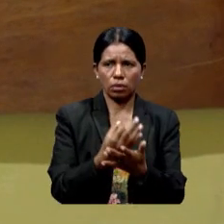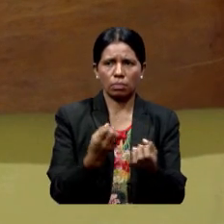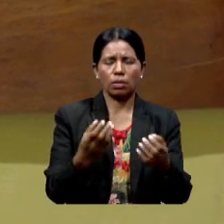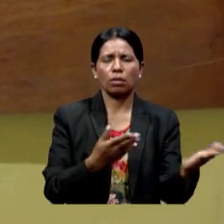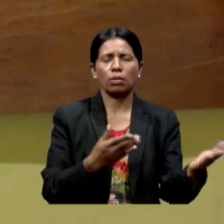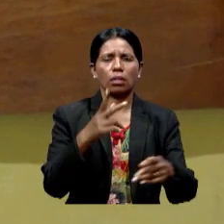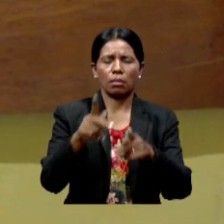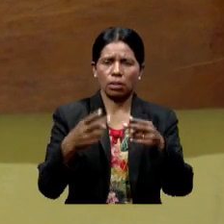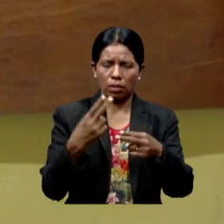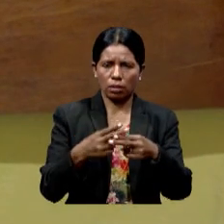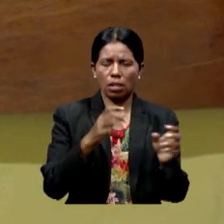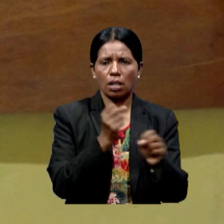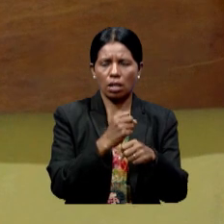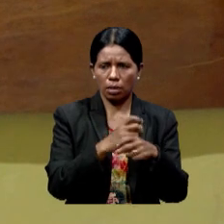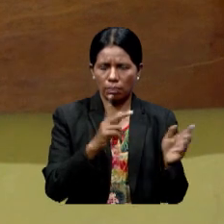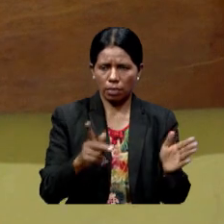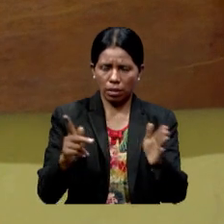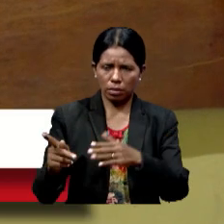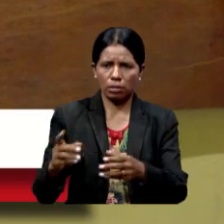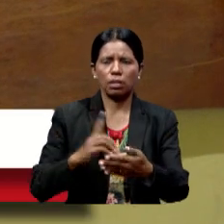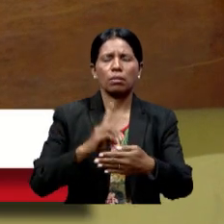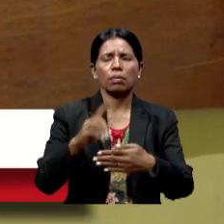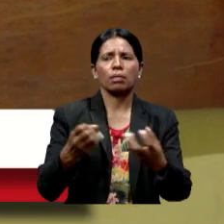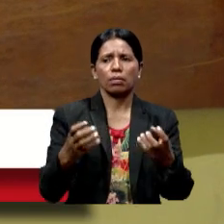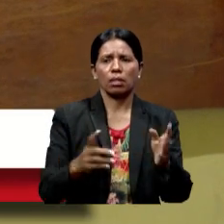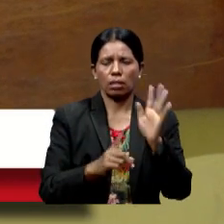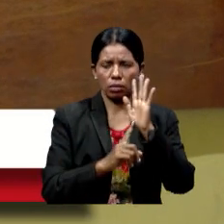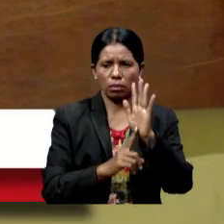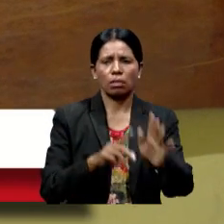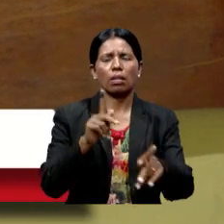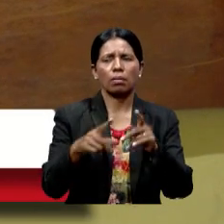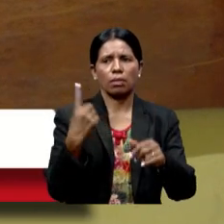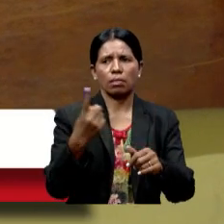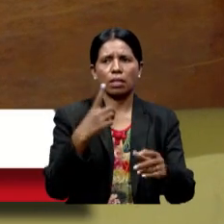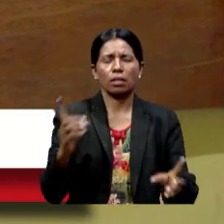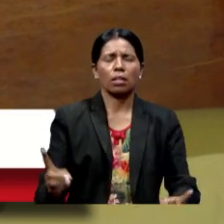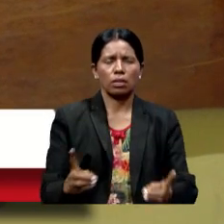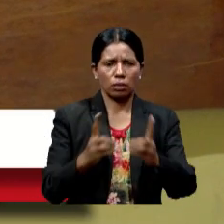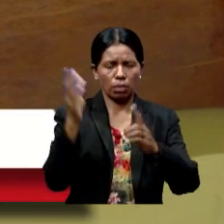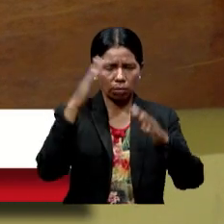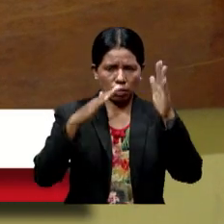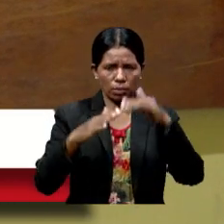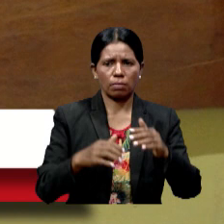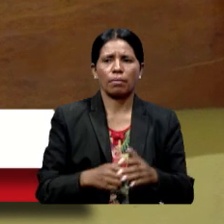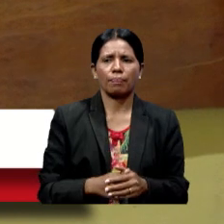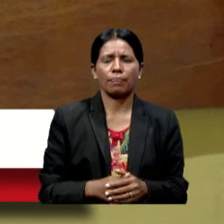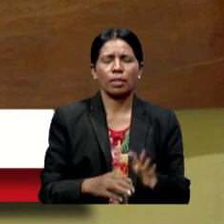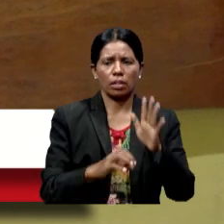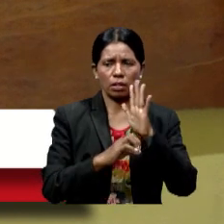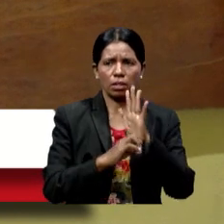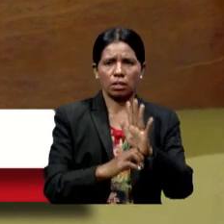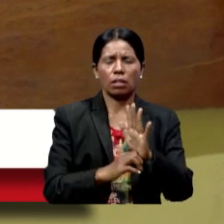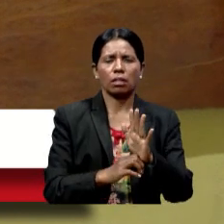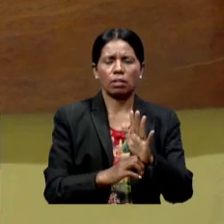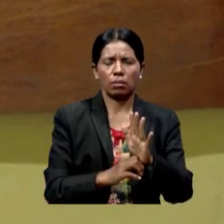nenaran halo plano desenvolvimento yoi mes realidade povo na faten se enfrenta problema. Por exemplo, buat simples mak problema